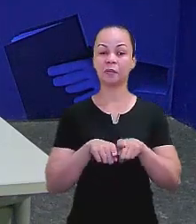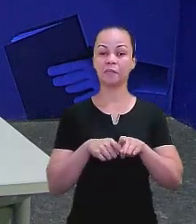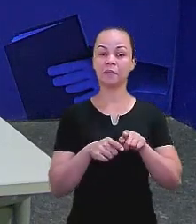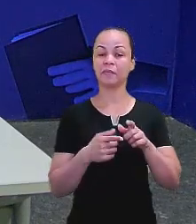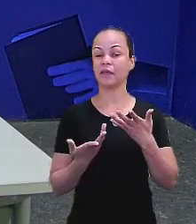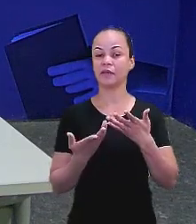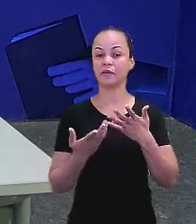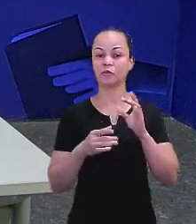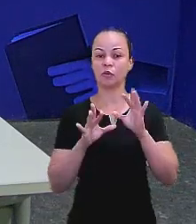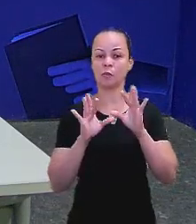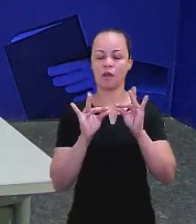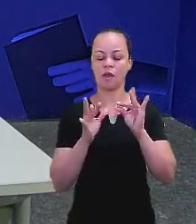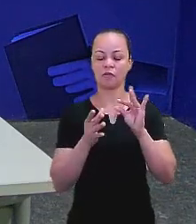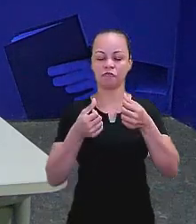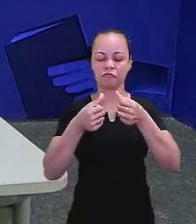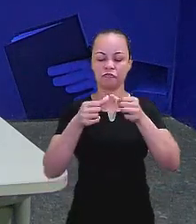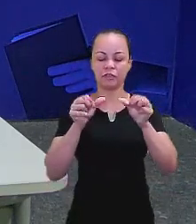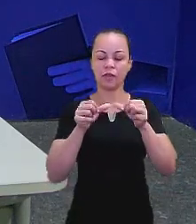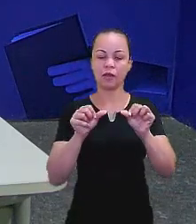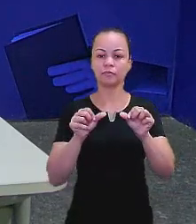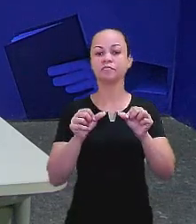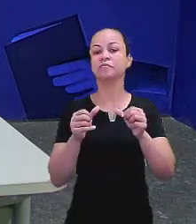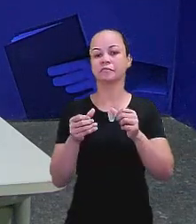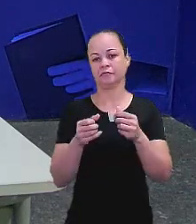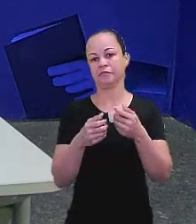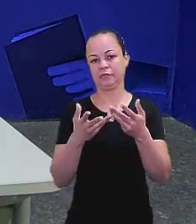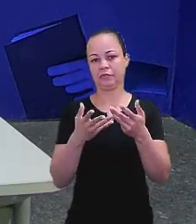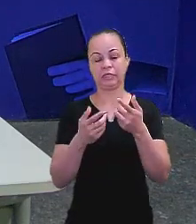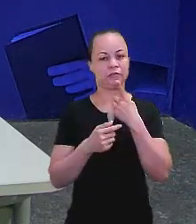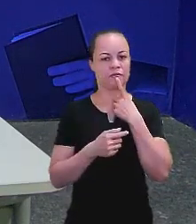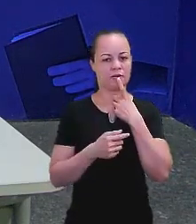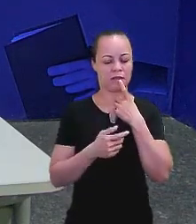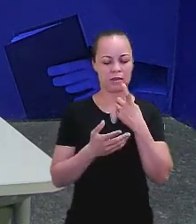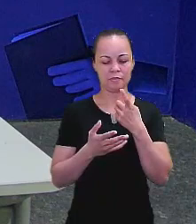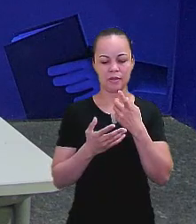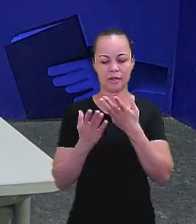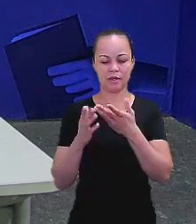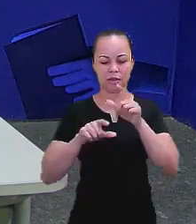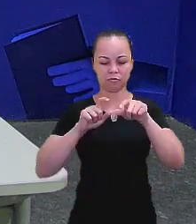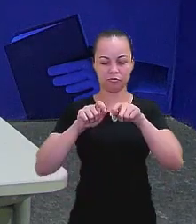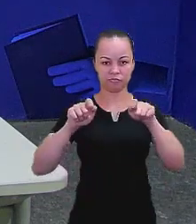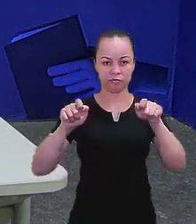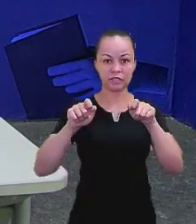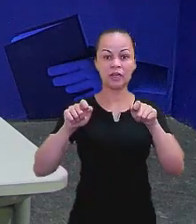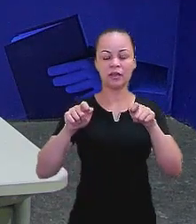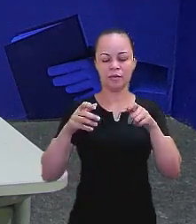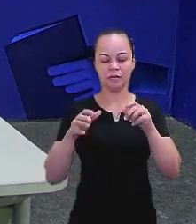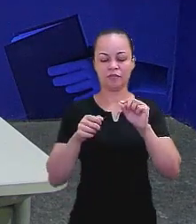uma fita, ó. Uma fita vermelha pra fazer o cachecol.